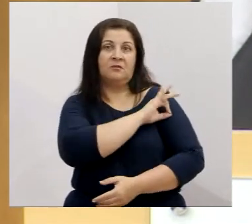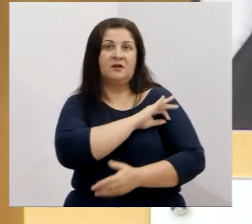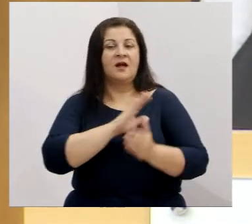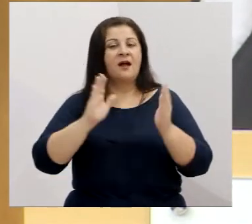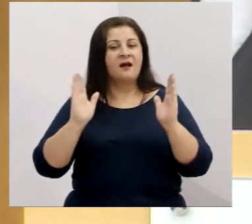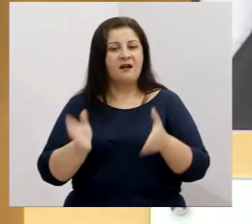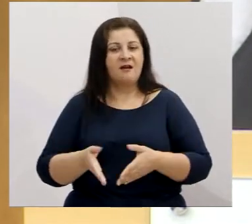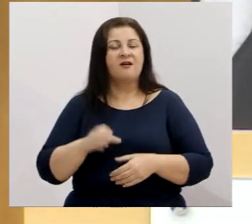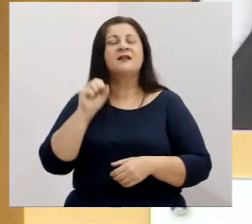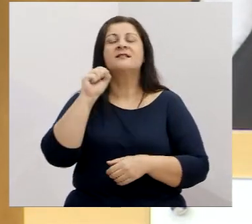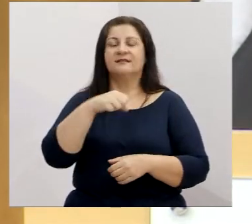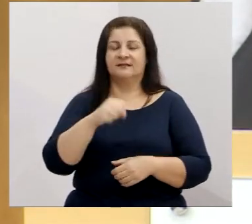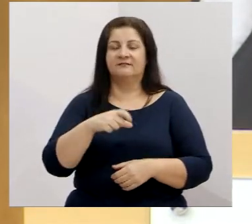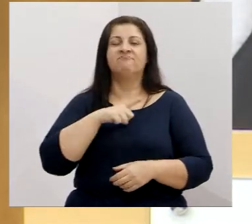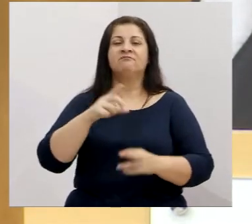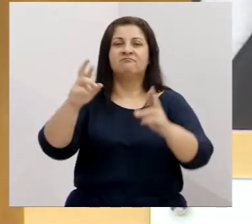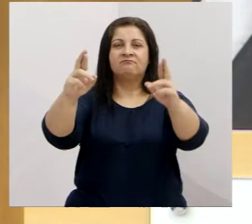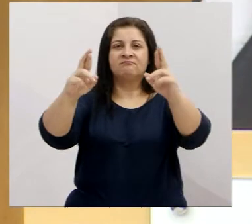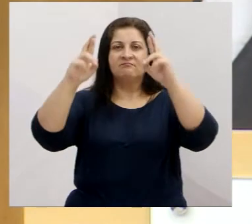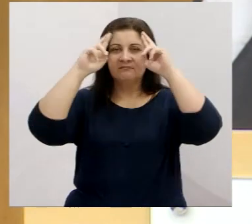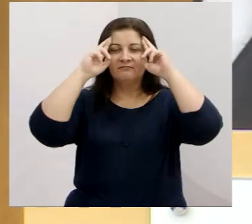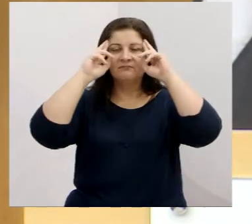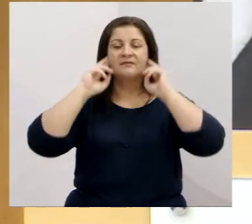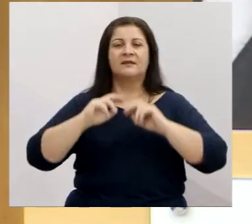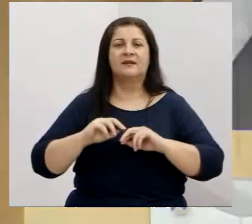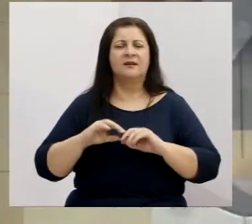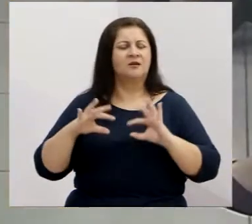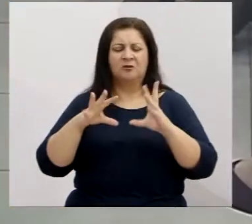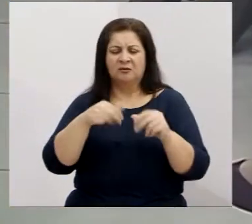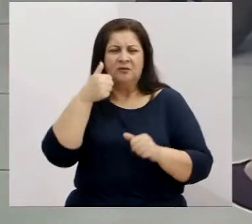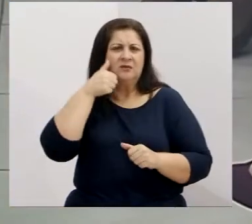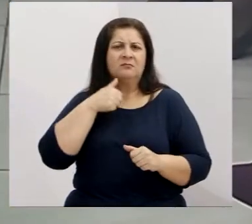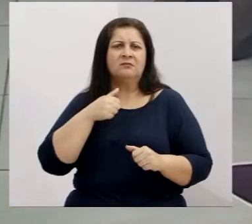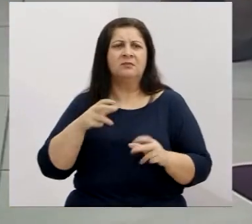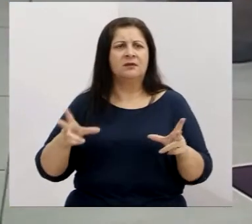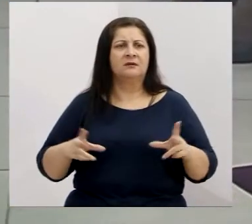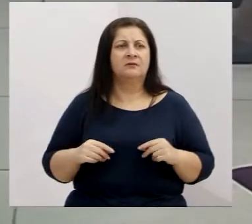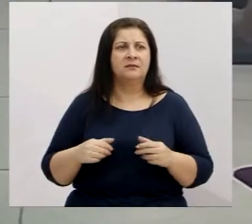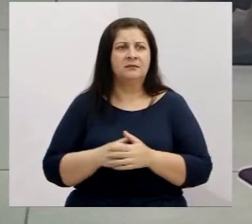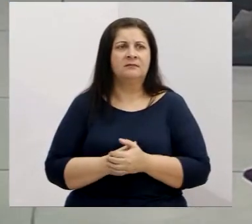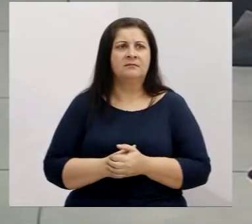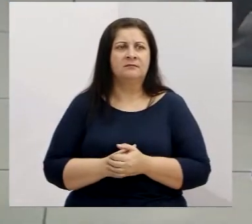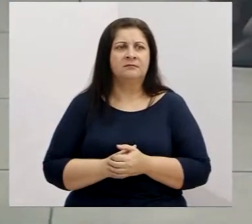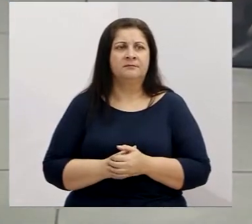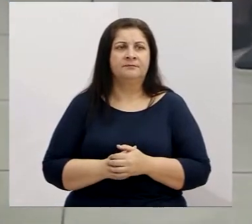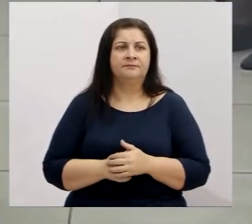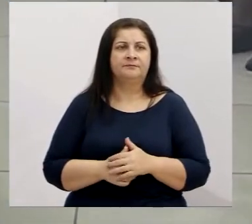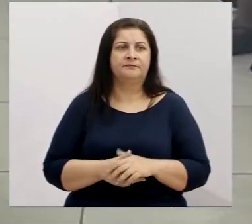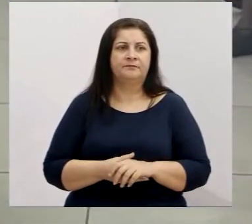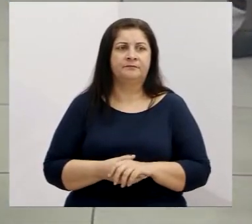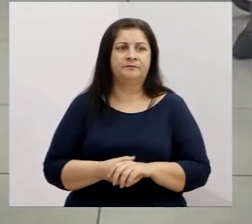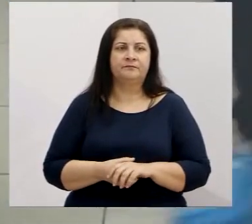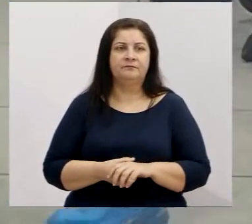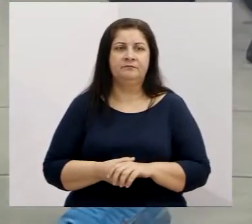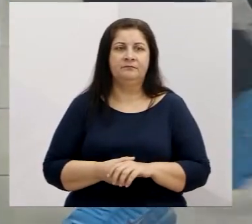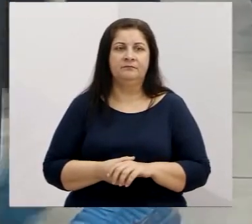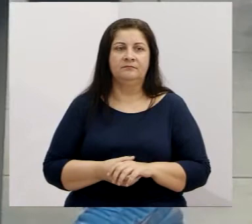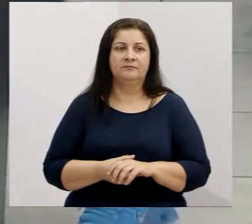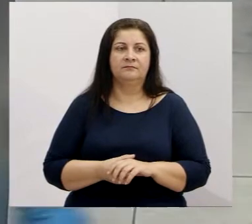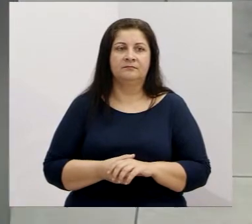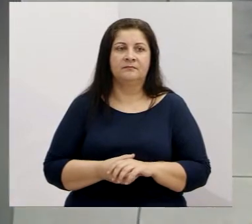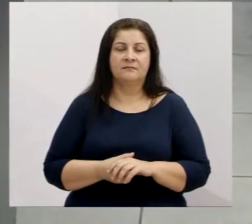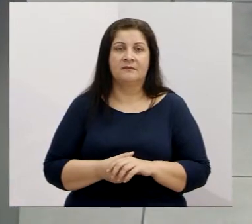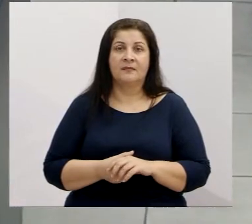teve seu merecido respeito assim com todas as mulheres devem ter independente da posição que ela ocupa é